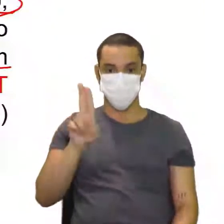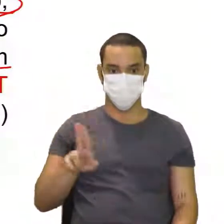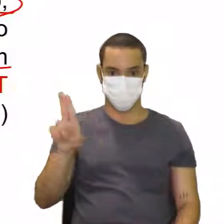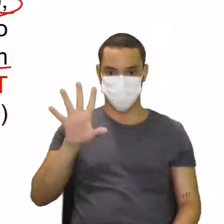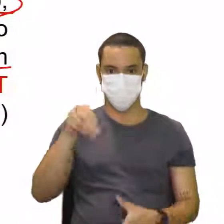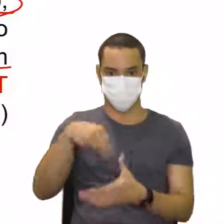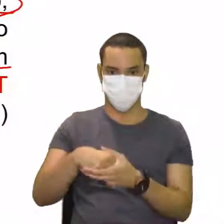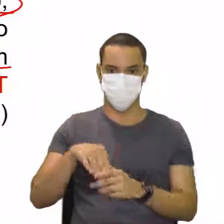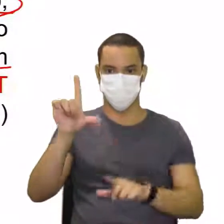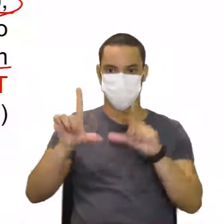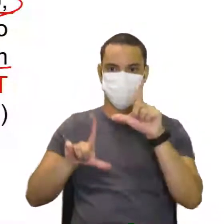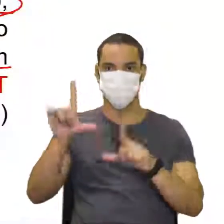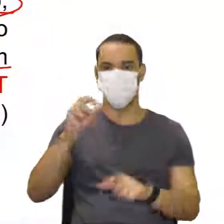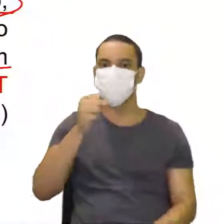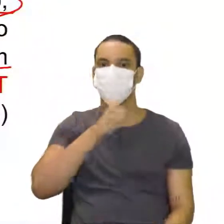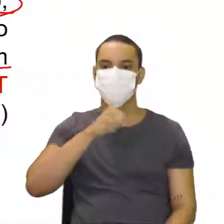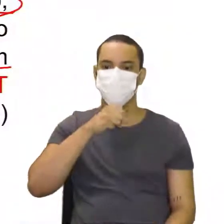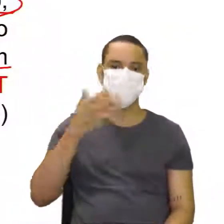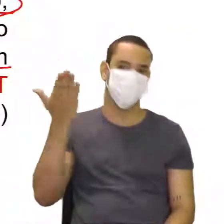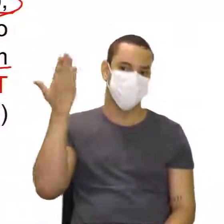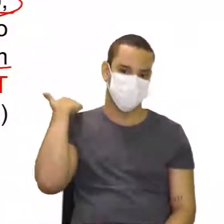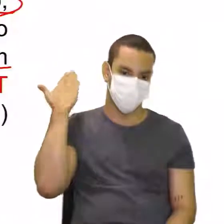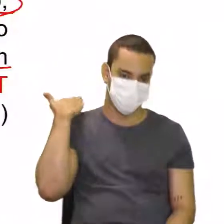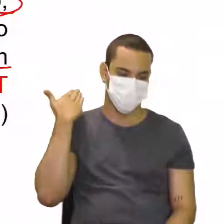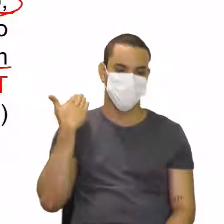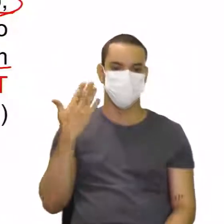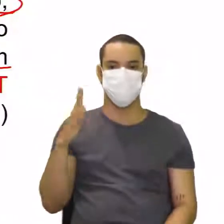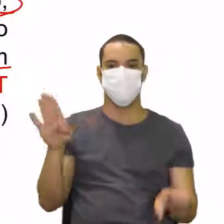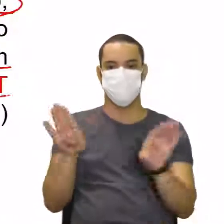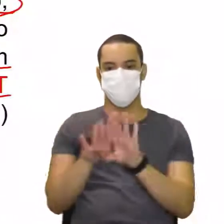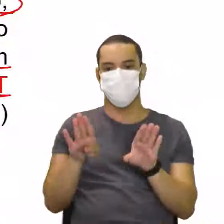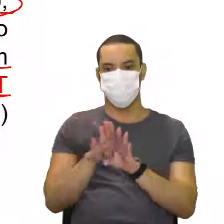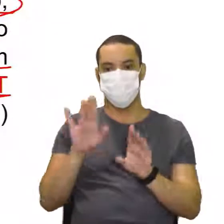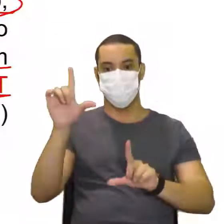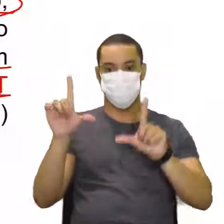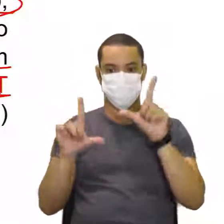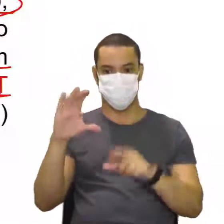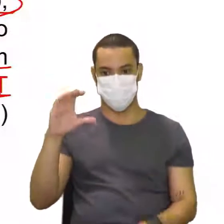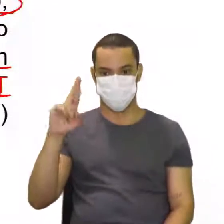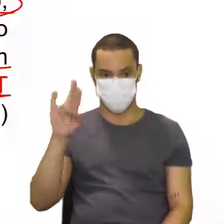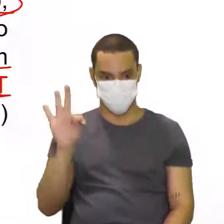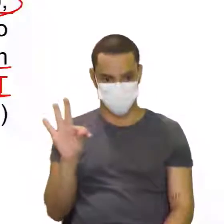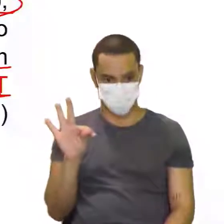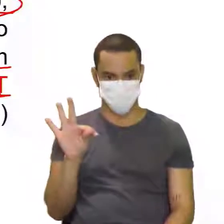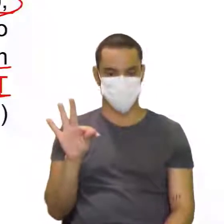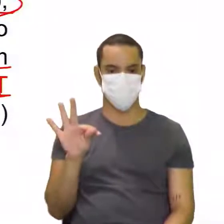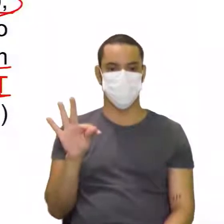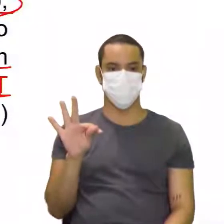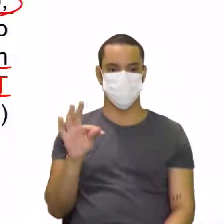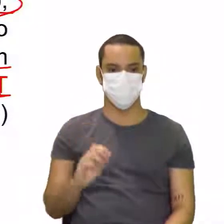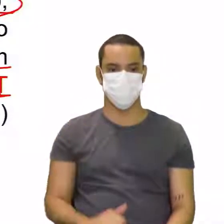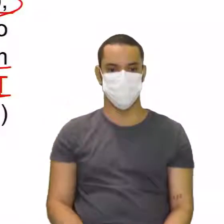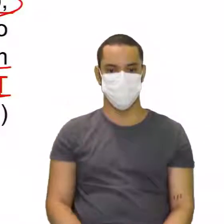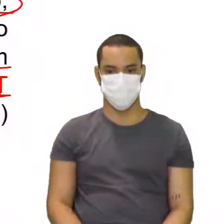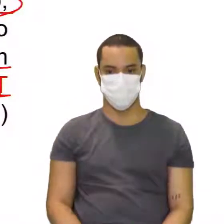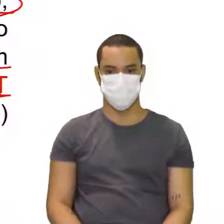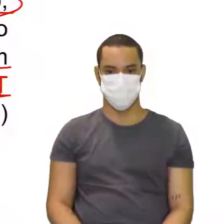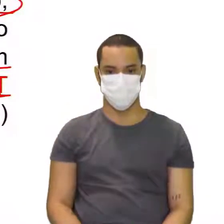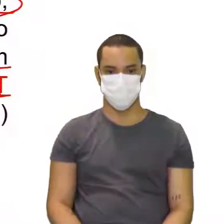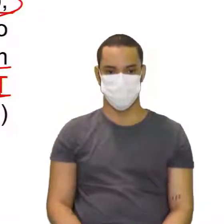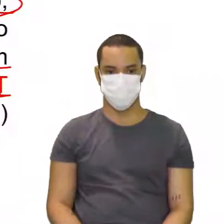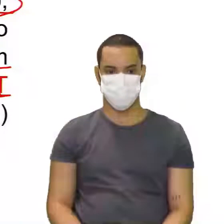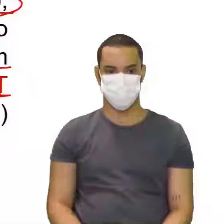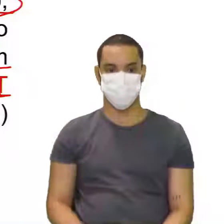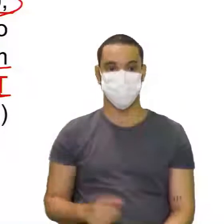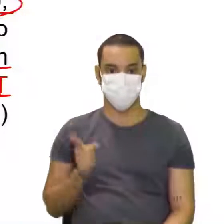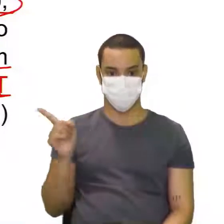televisões mais antigas. Bom, olha só, os monitores CRT, aqui ó, Cathode Ray